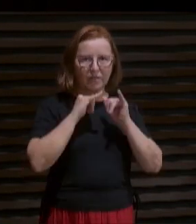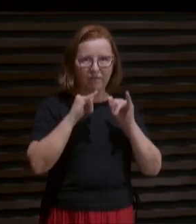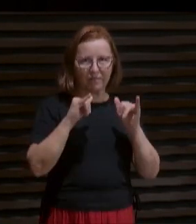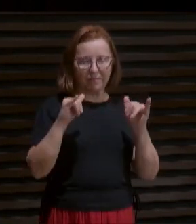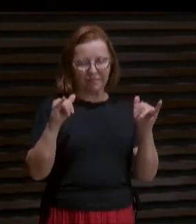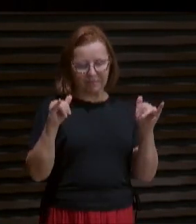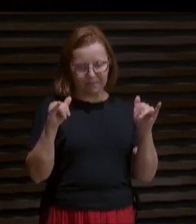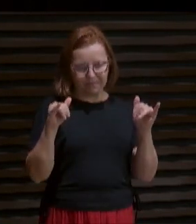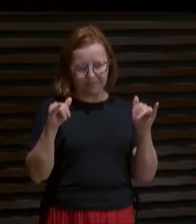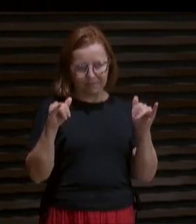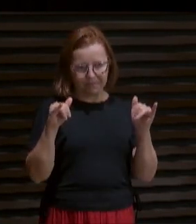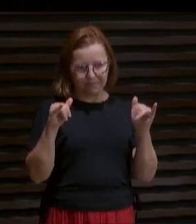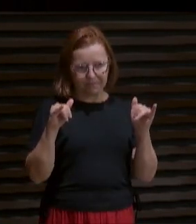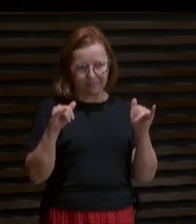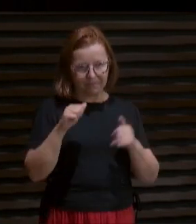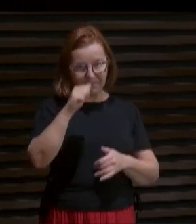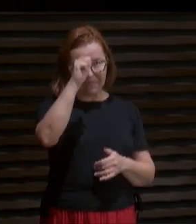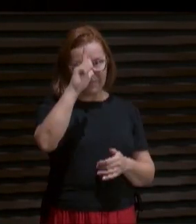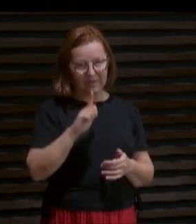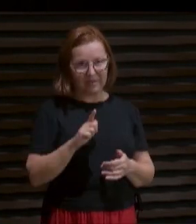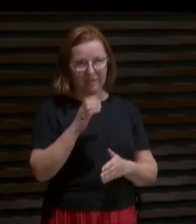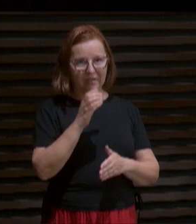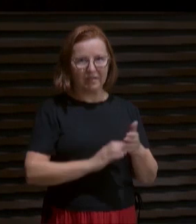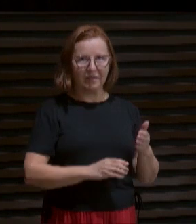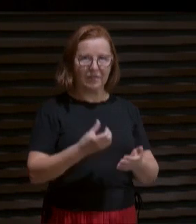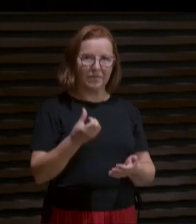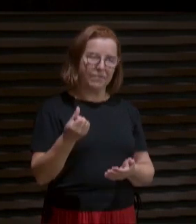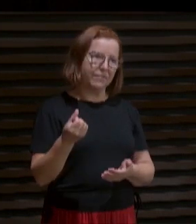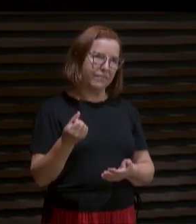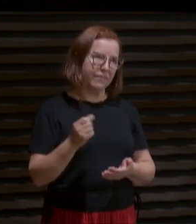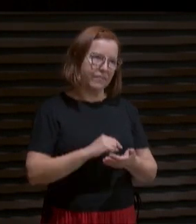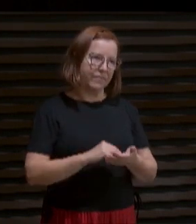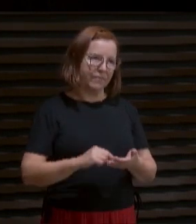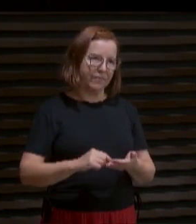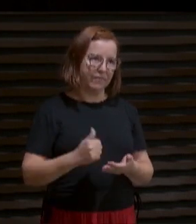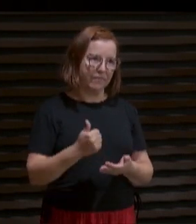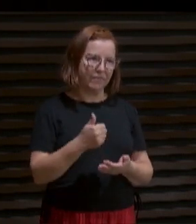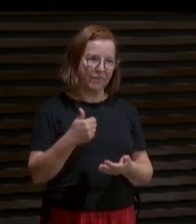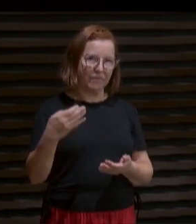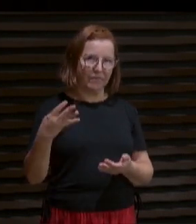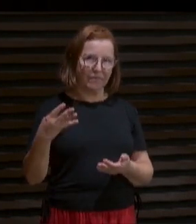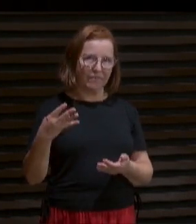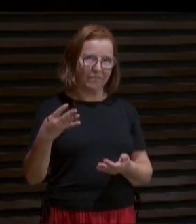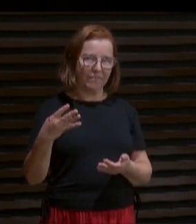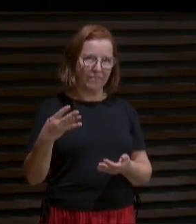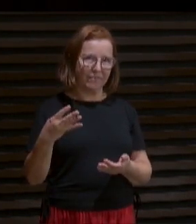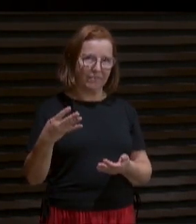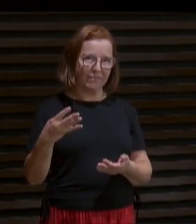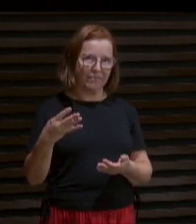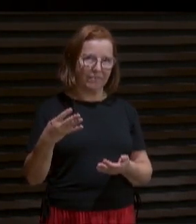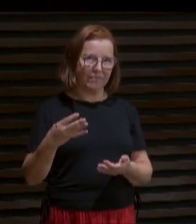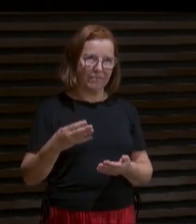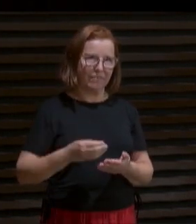em Gálatas capítulo 6, versículo 14, que ele